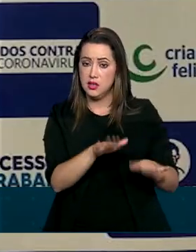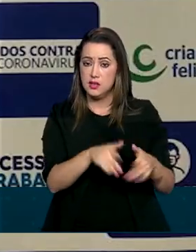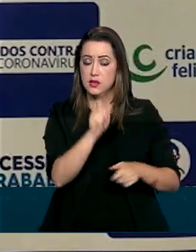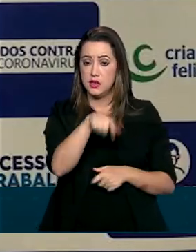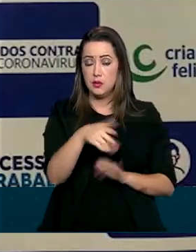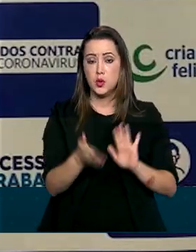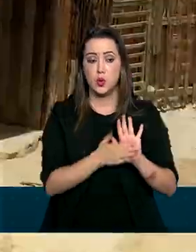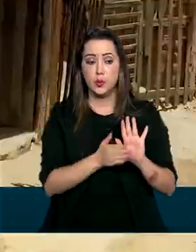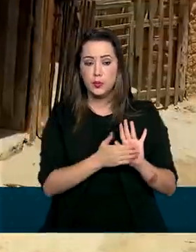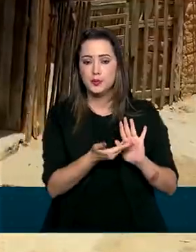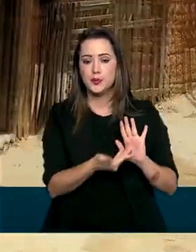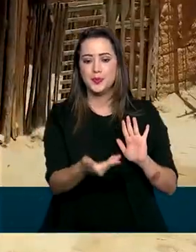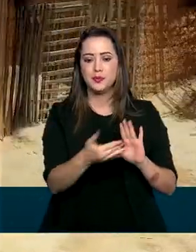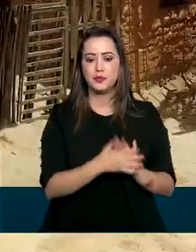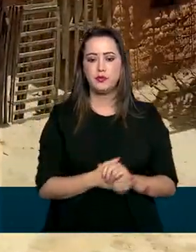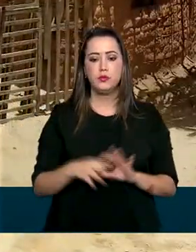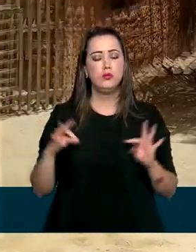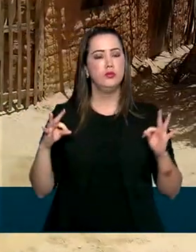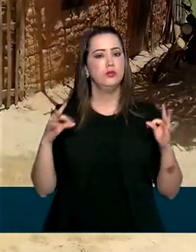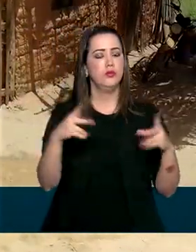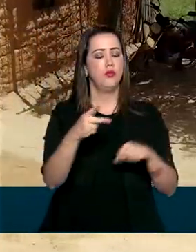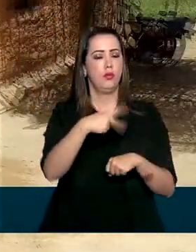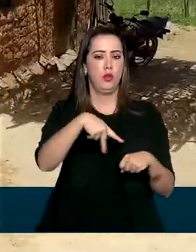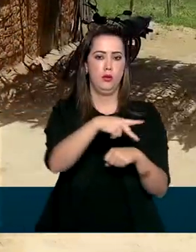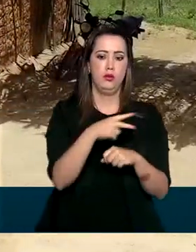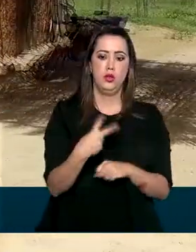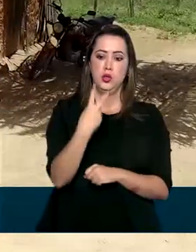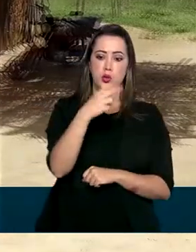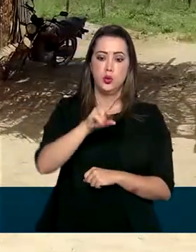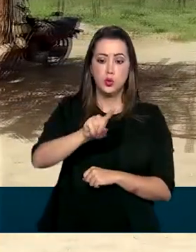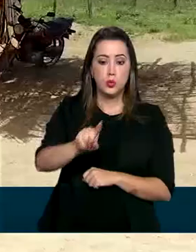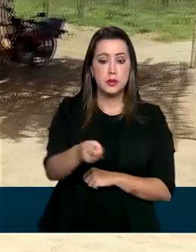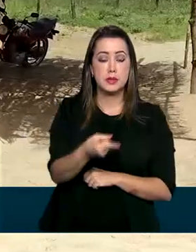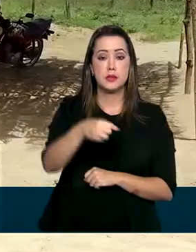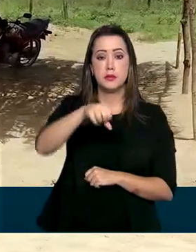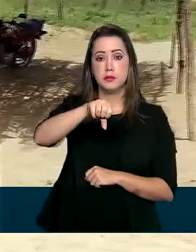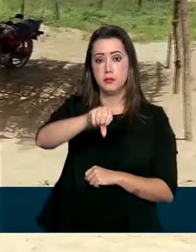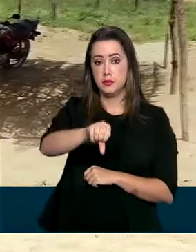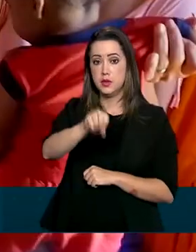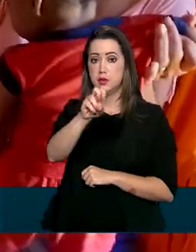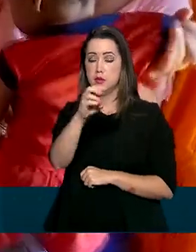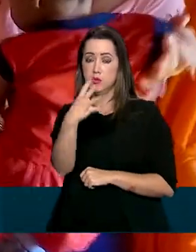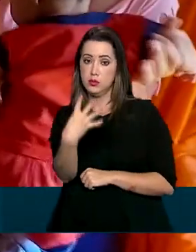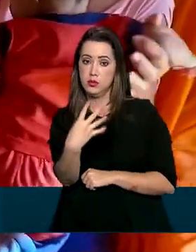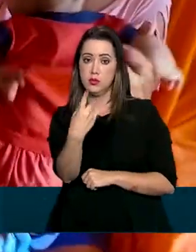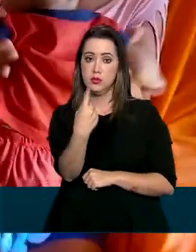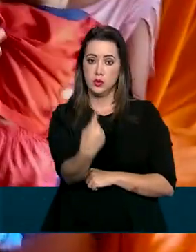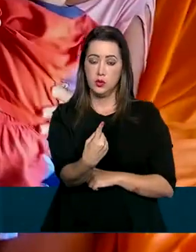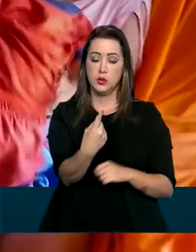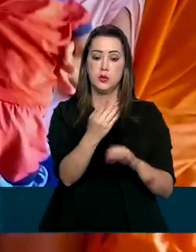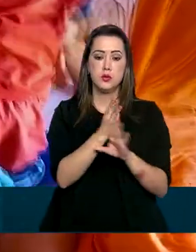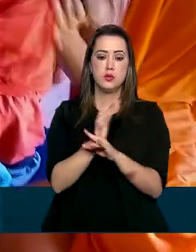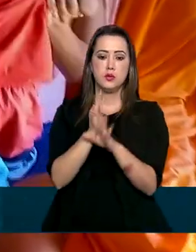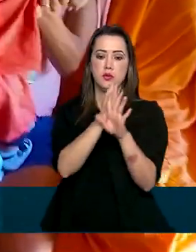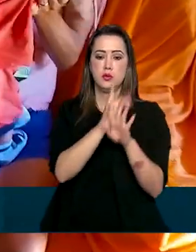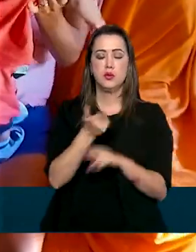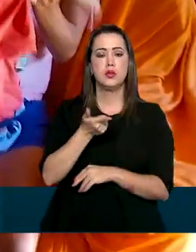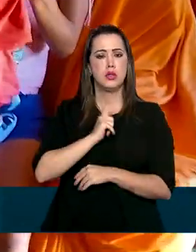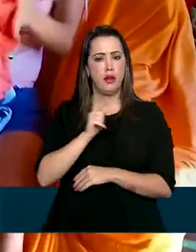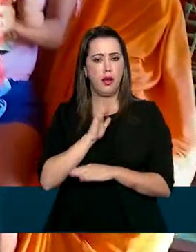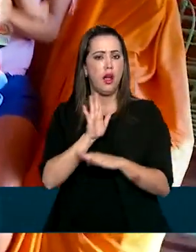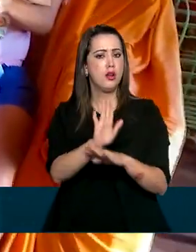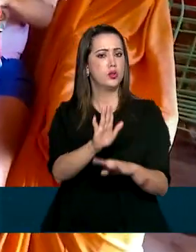propondo. Em todo o país, 2.941 cidades recebem